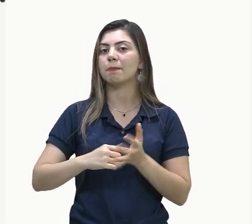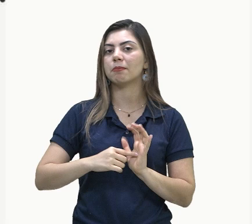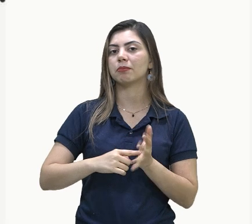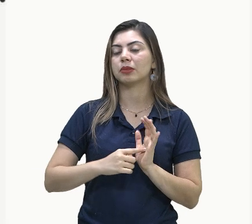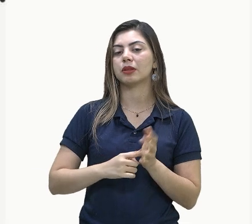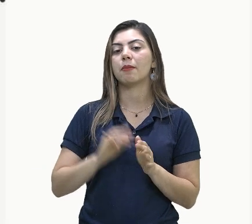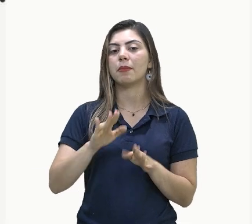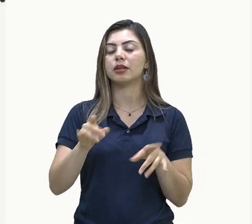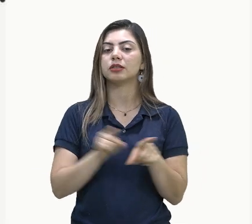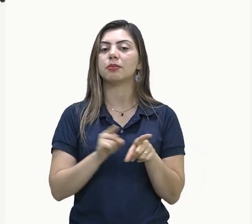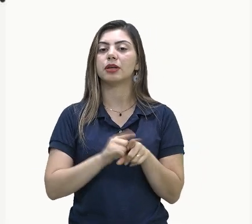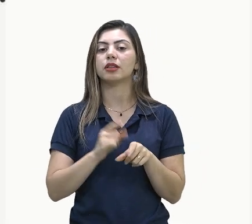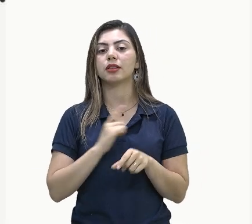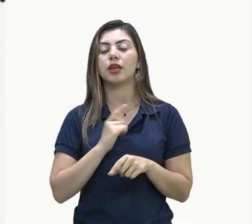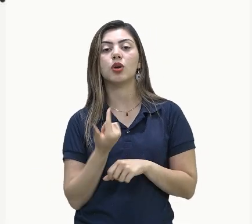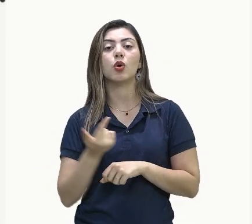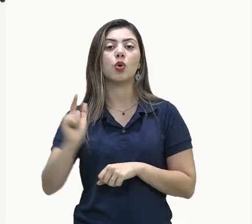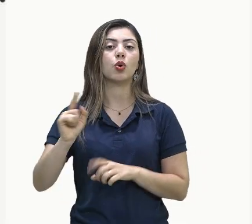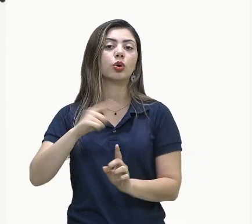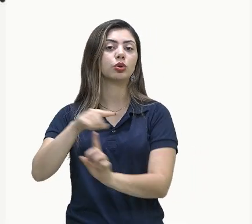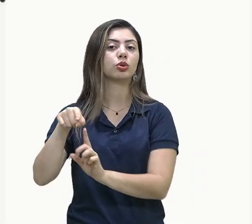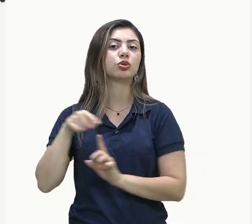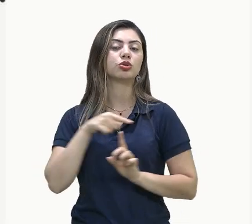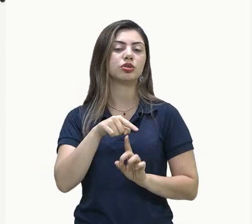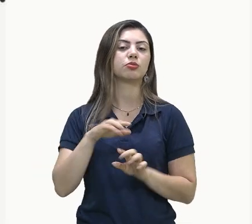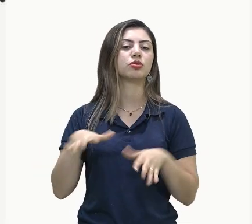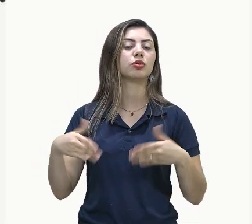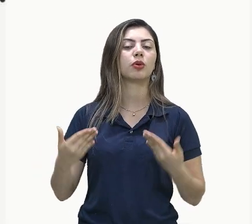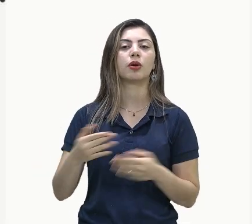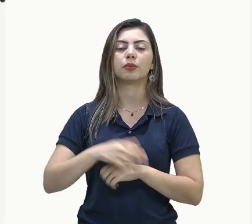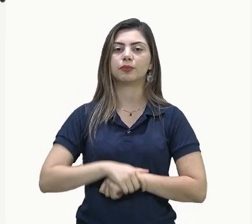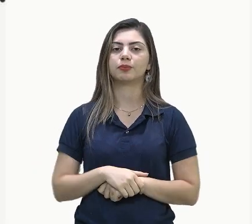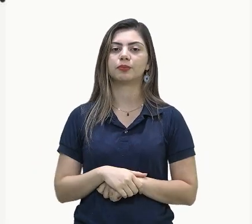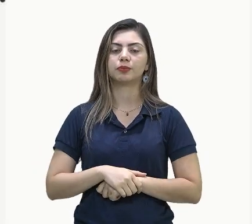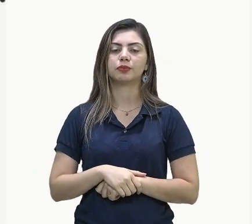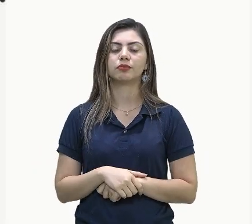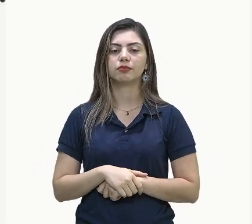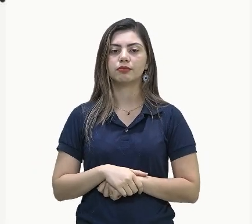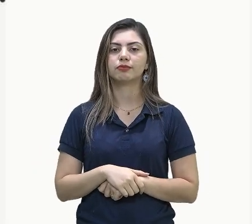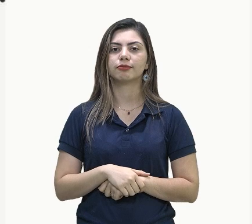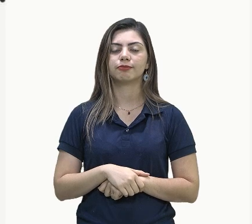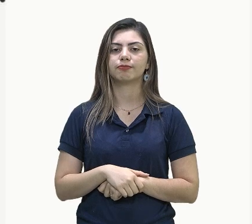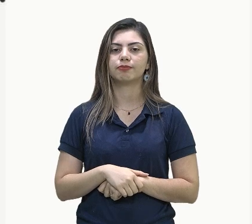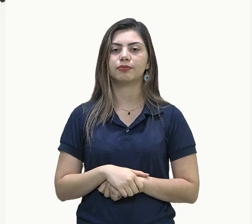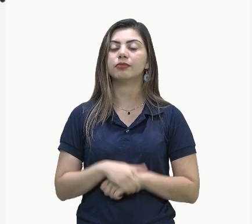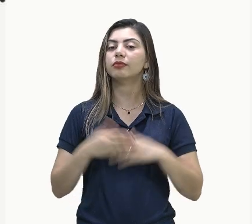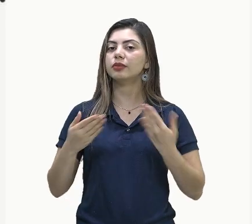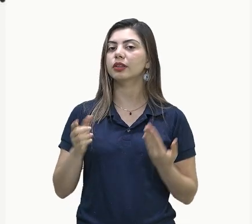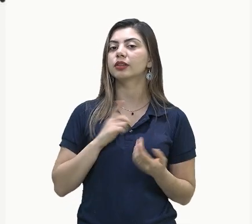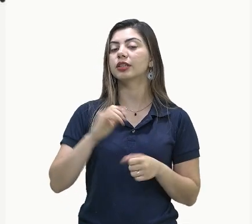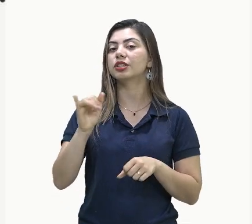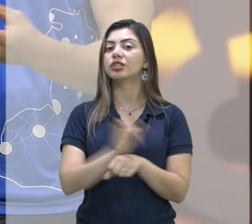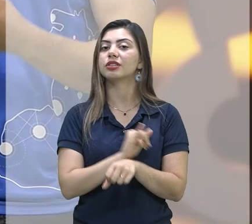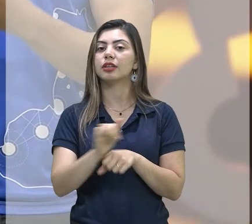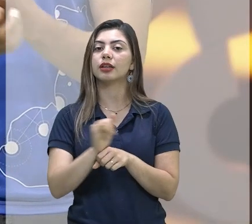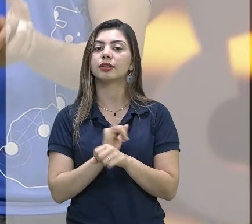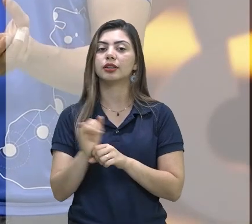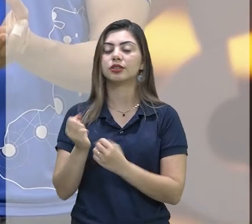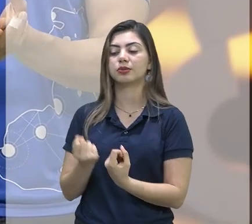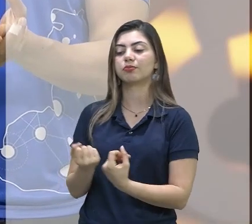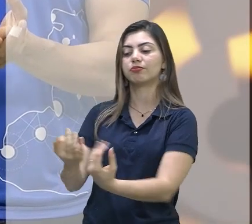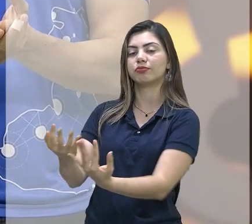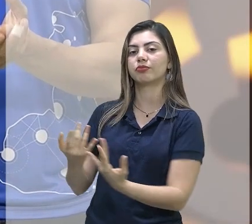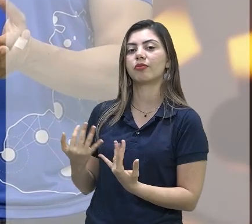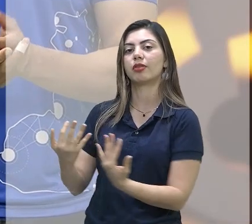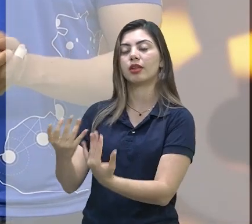as práticas mecânicas, perdão. Mas nós temos também as práticas vegetais, né, que ajudam também